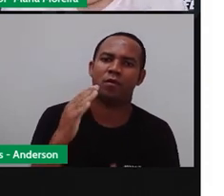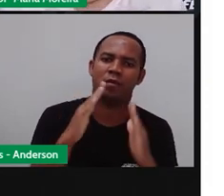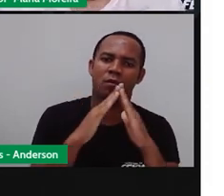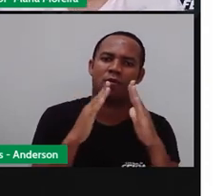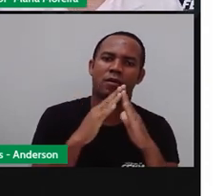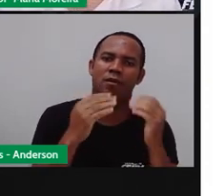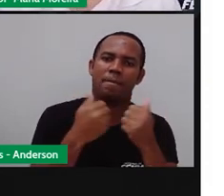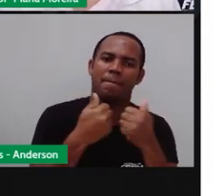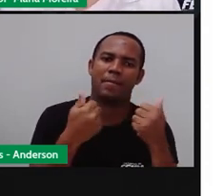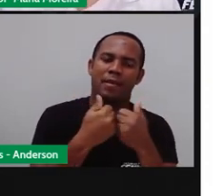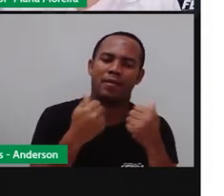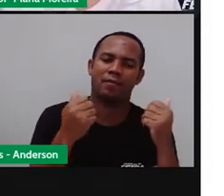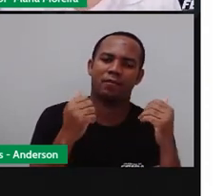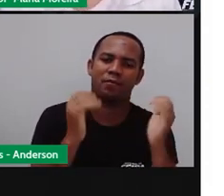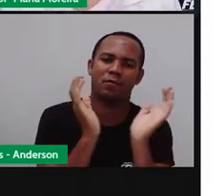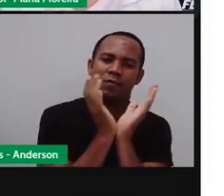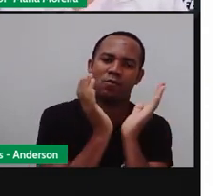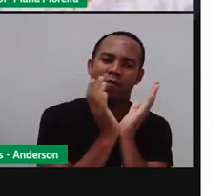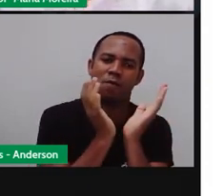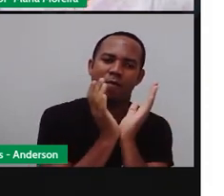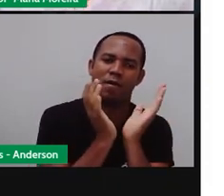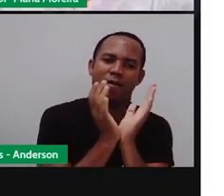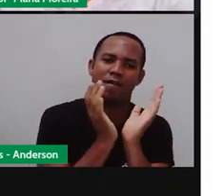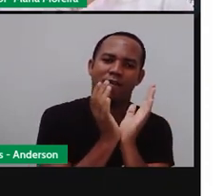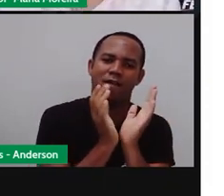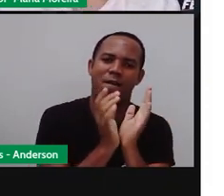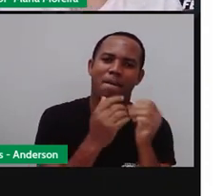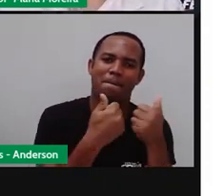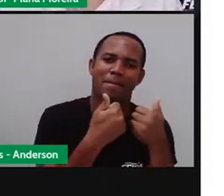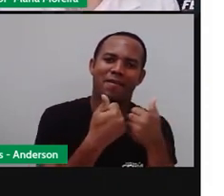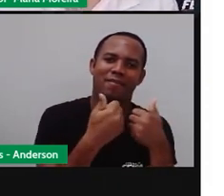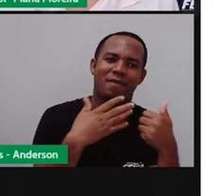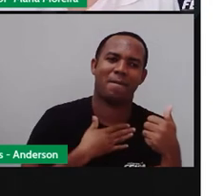de Anderson, viu? Se encontrar com ele, pode pedir. Oi, professor!